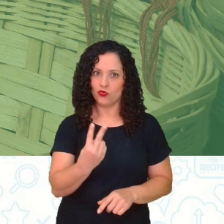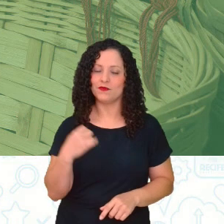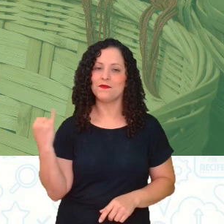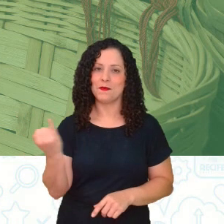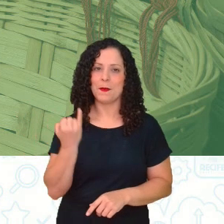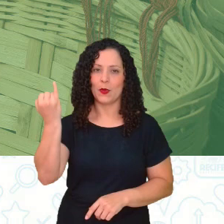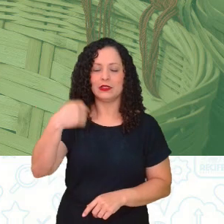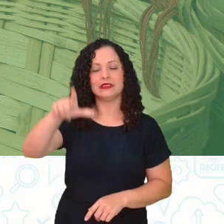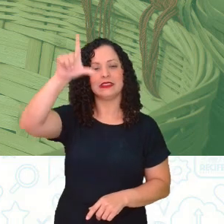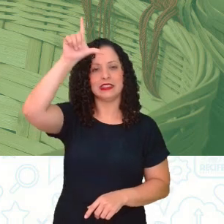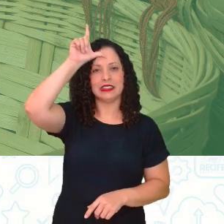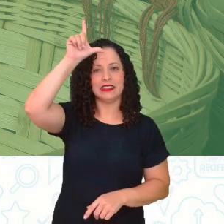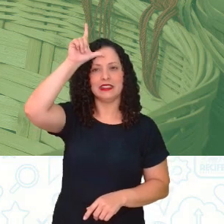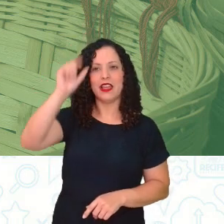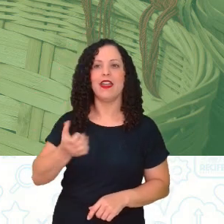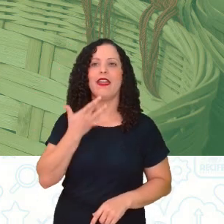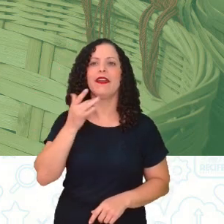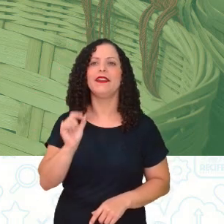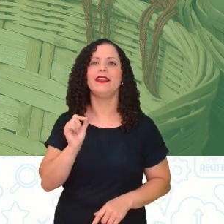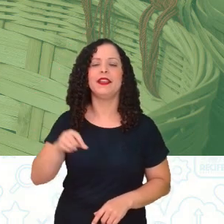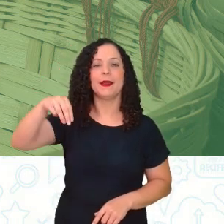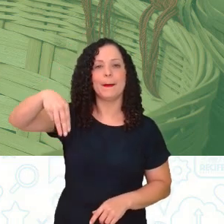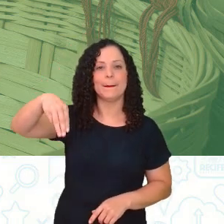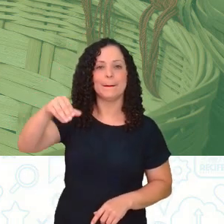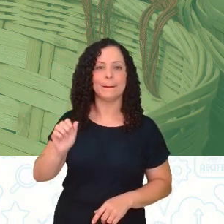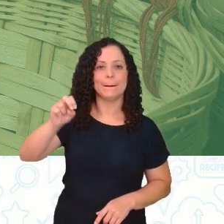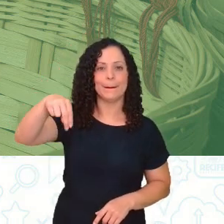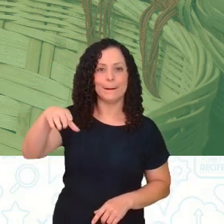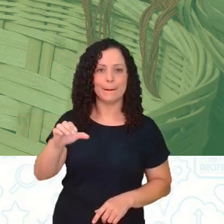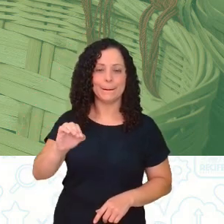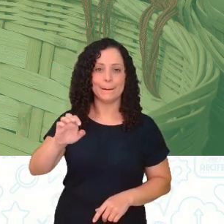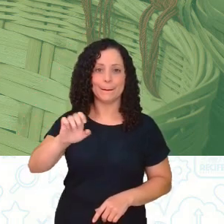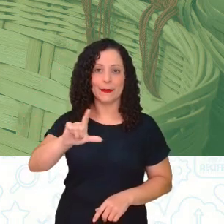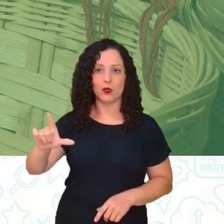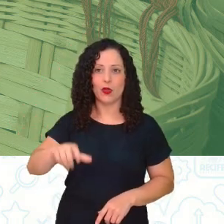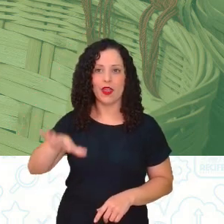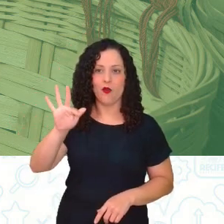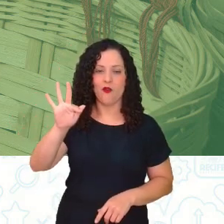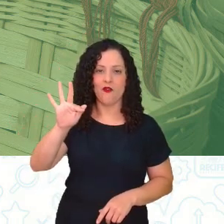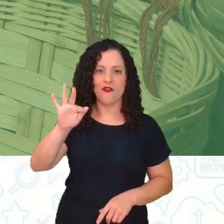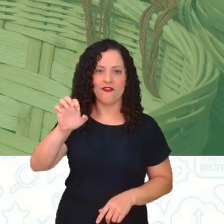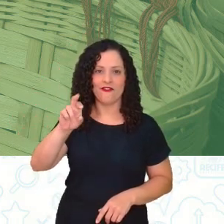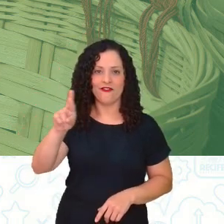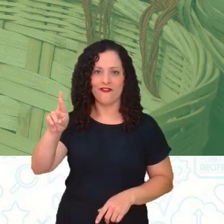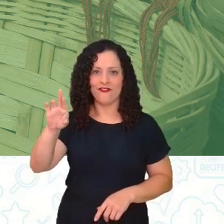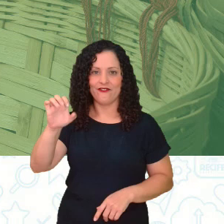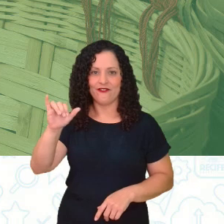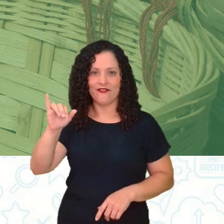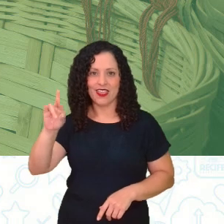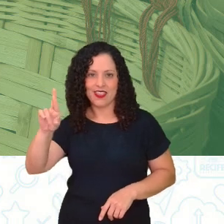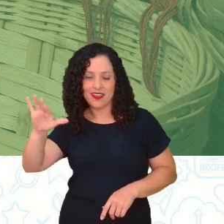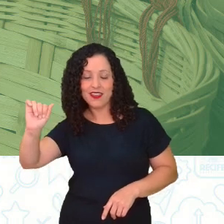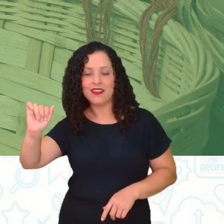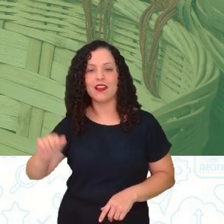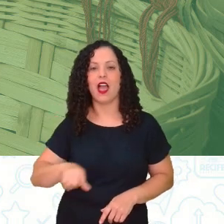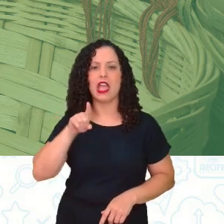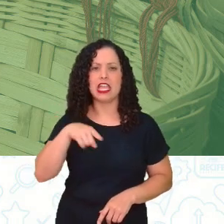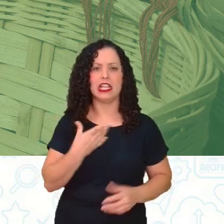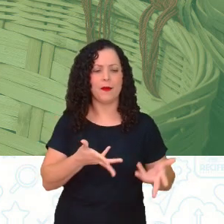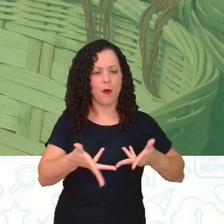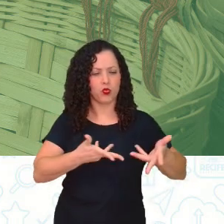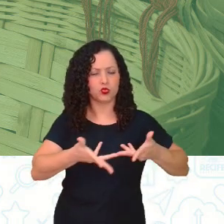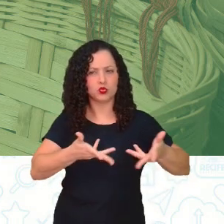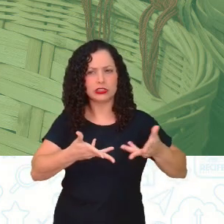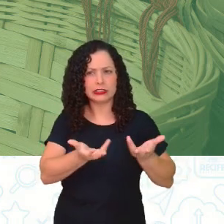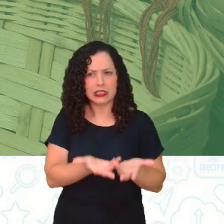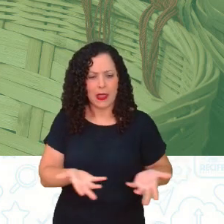pode destacar aqui é o Manuel dos Anjos Ferreira, né, fabricante de balaios, decidiu se vingar